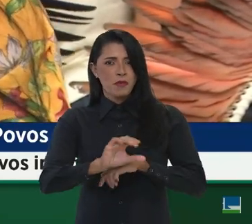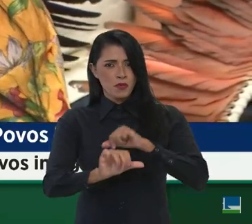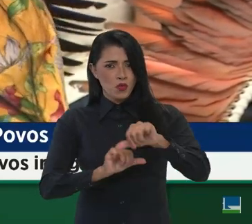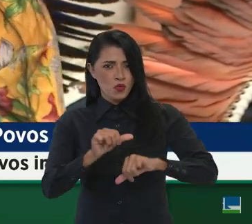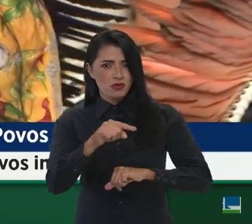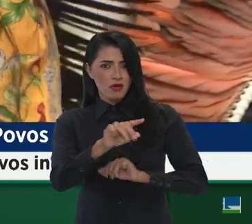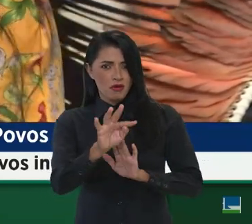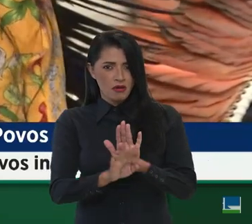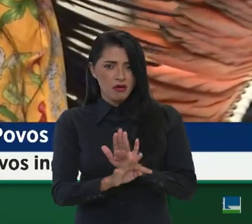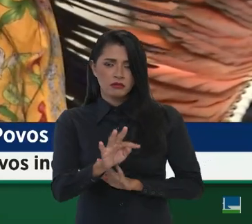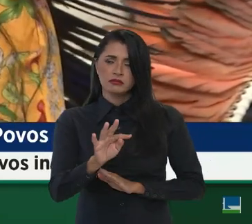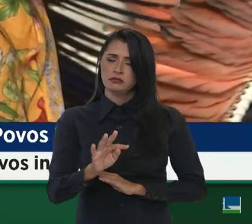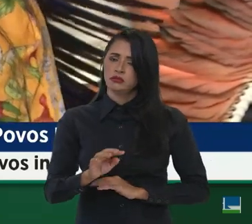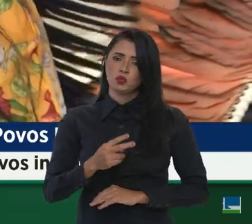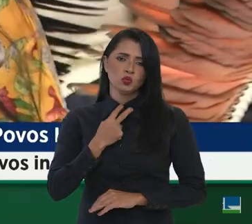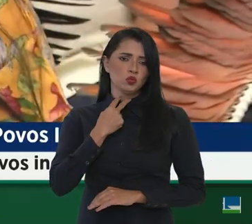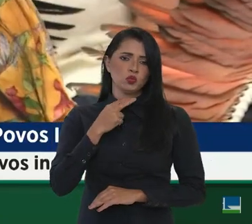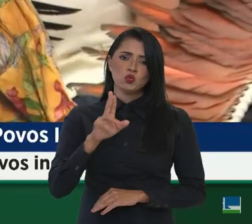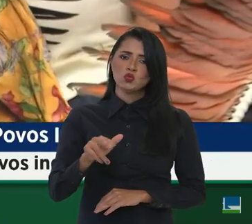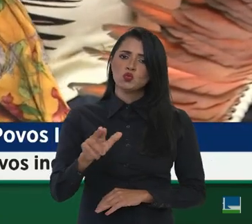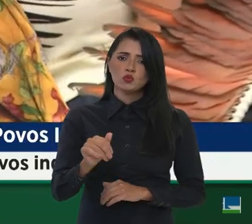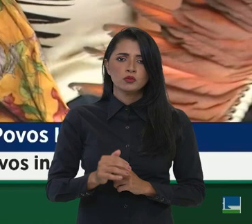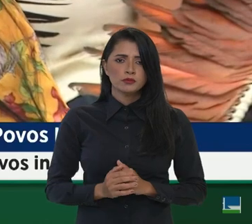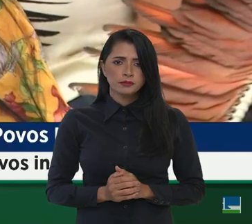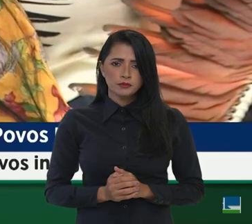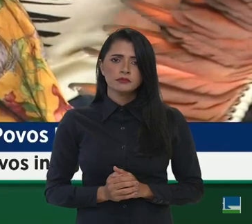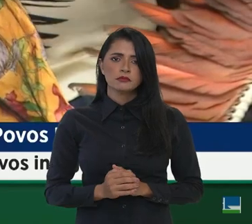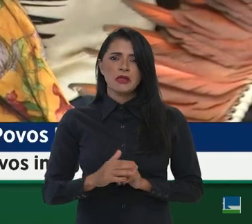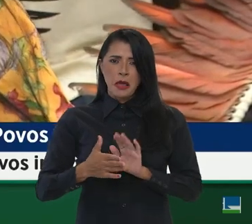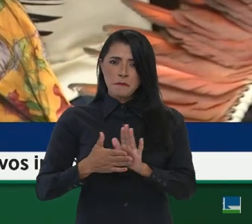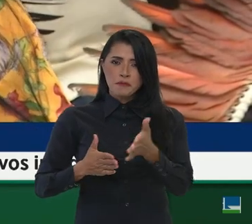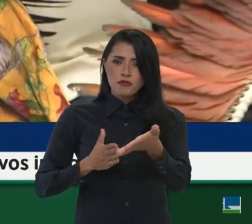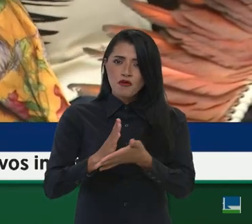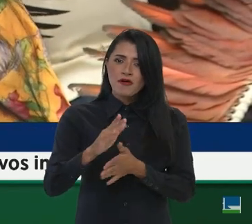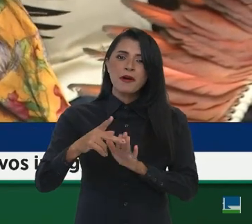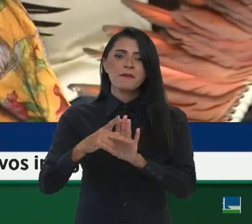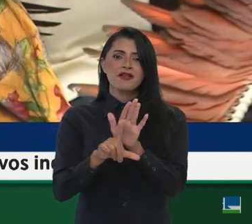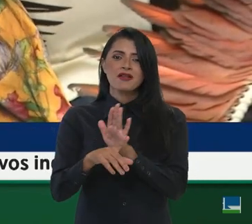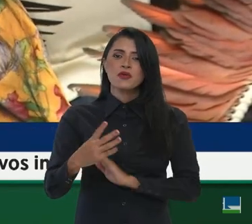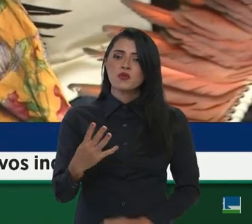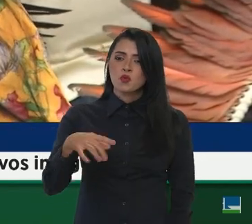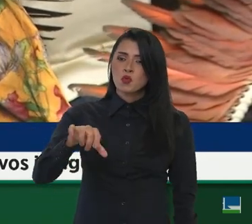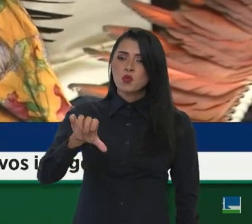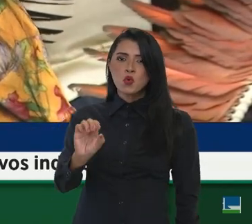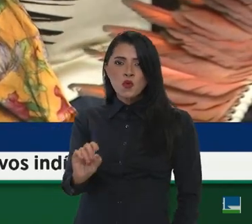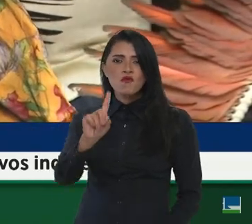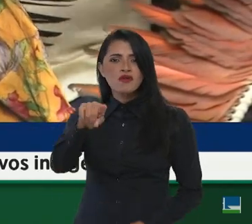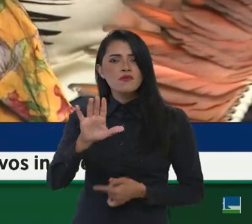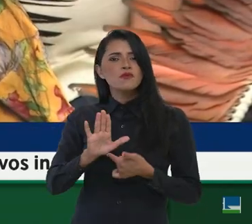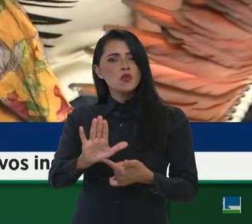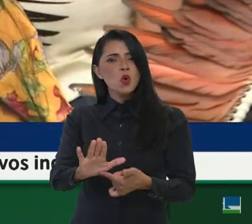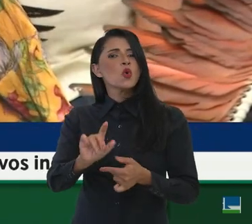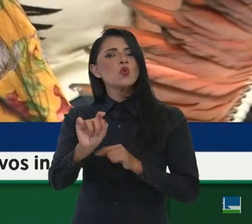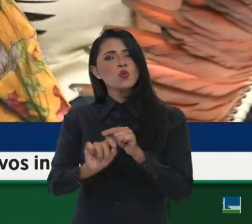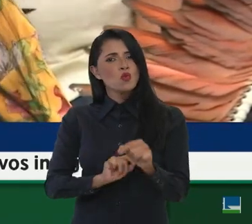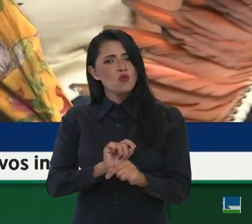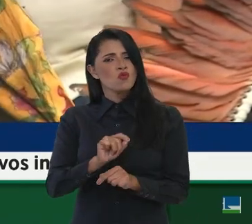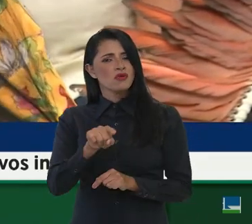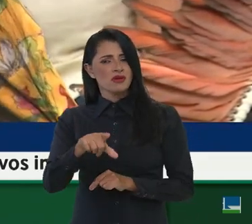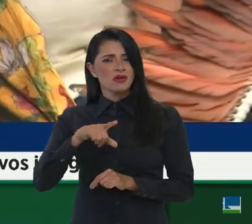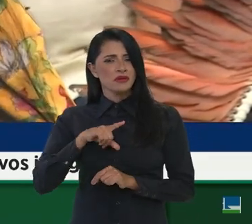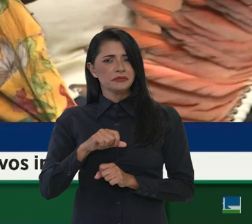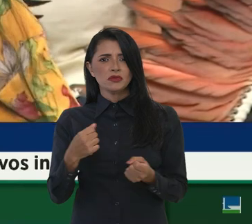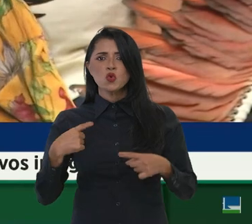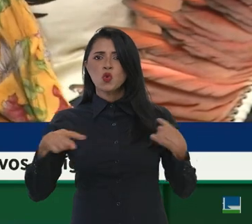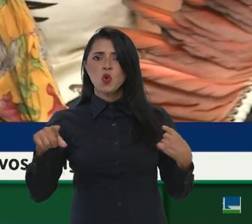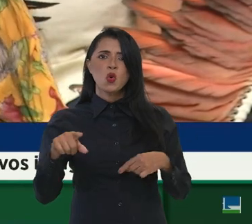de alterar o texto constitucional. Aprovar o PL 490 é uma demonstração clara